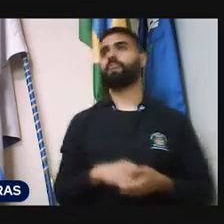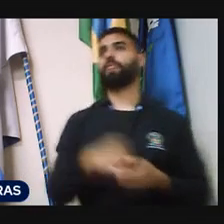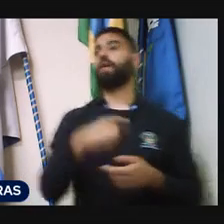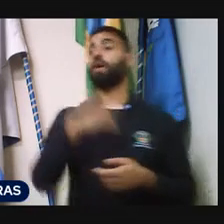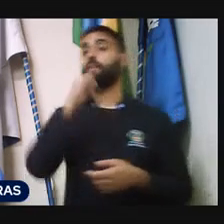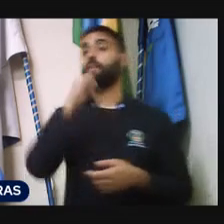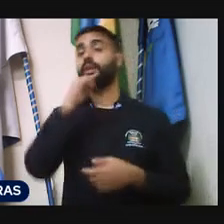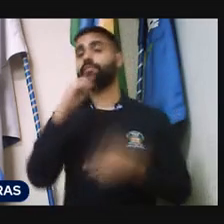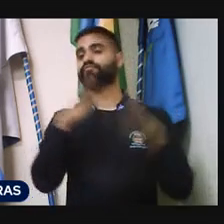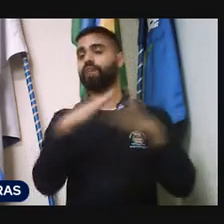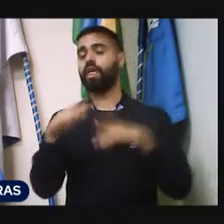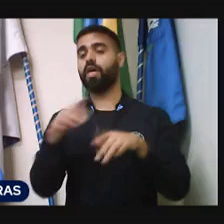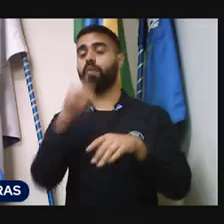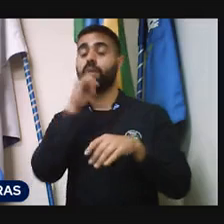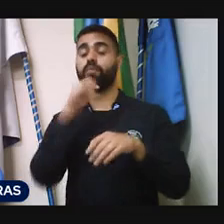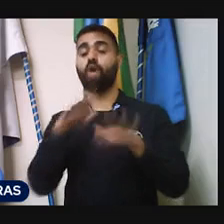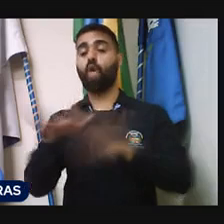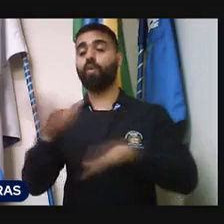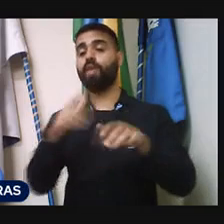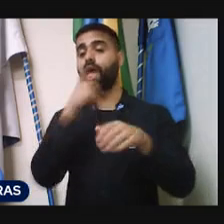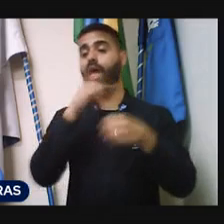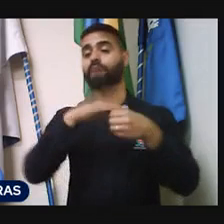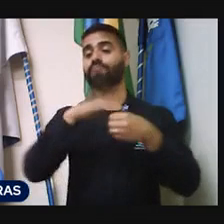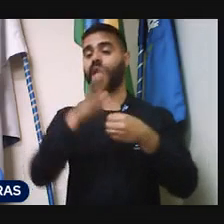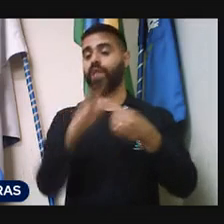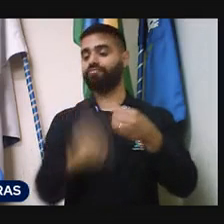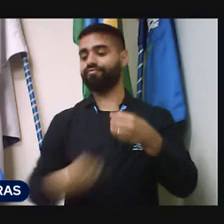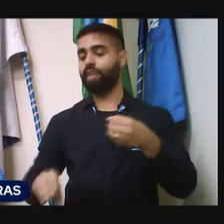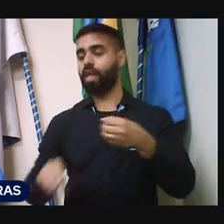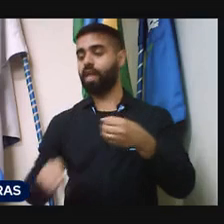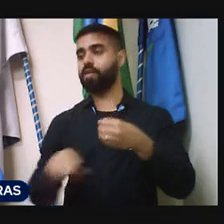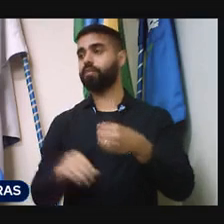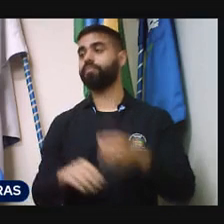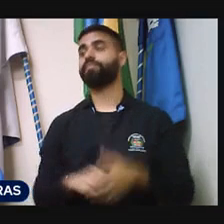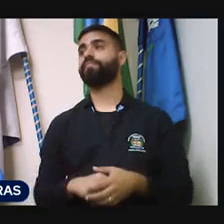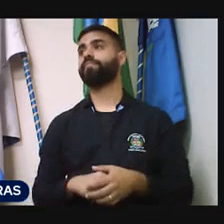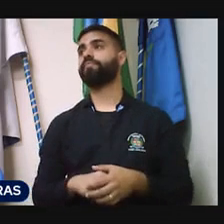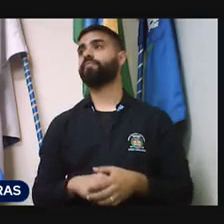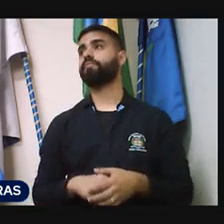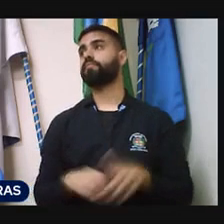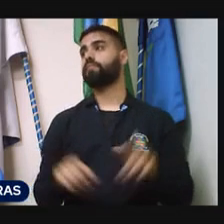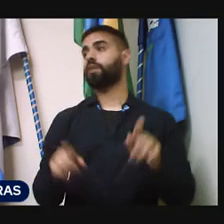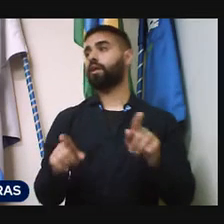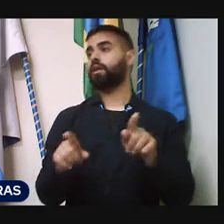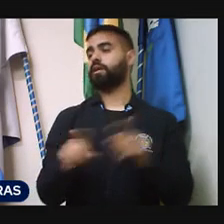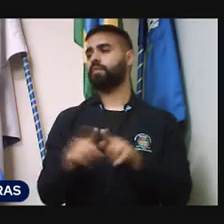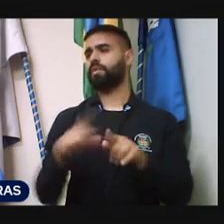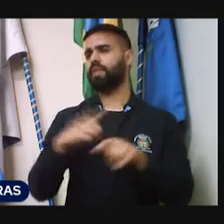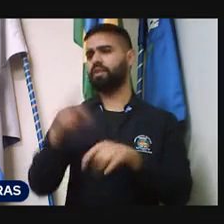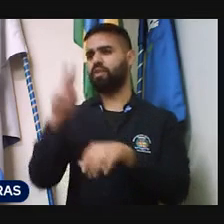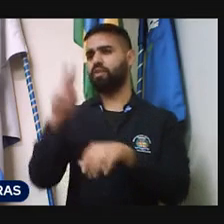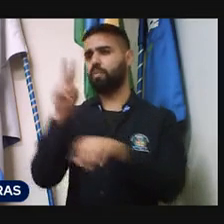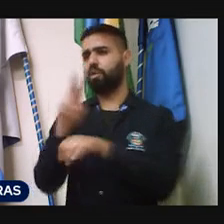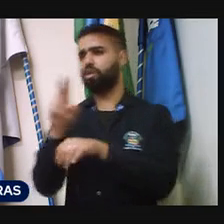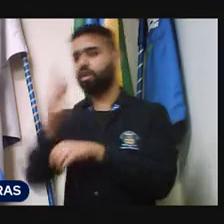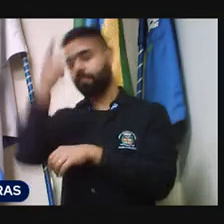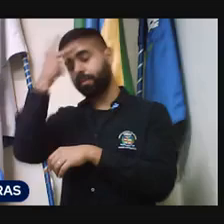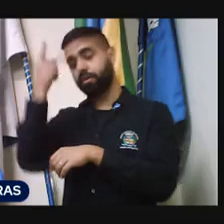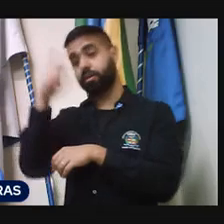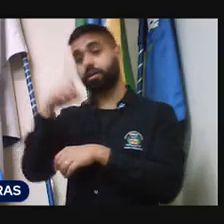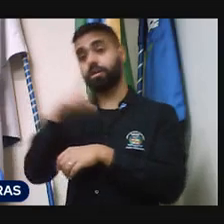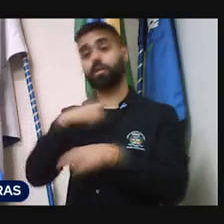como no caso tratamento de esgoto e na gestão adequada de seu Jesus corroborando o princípio do protetor recebedor